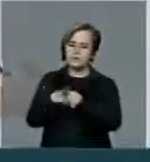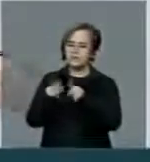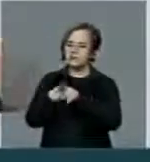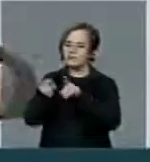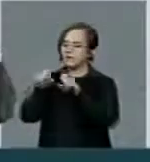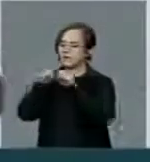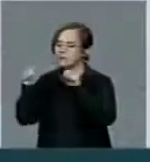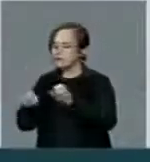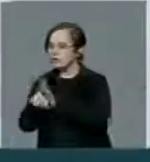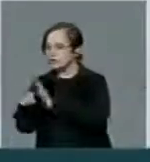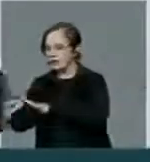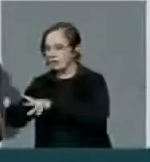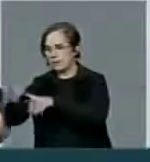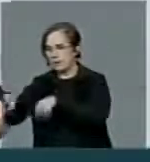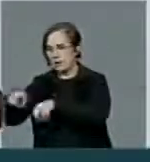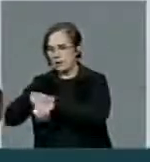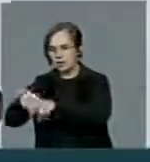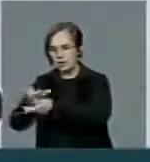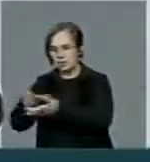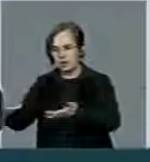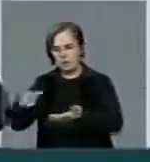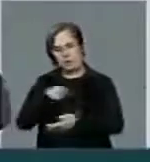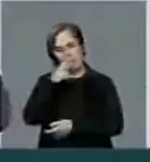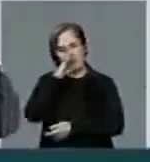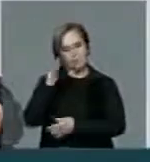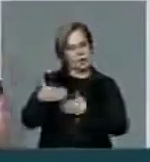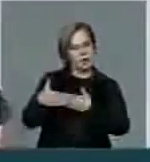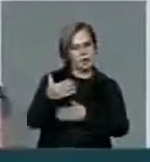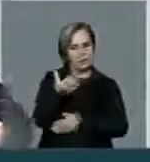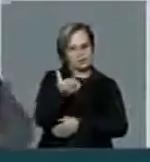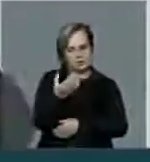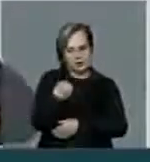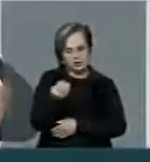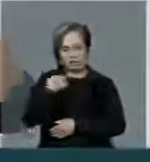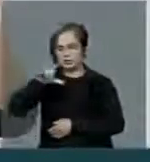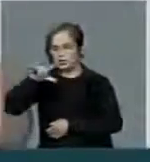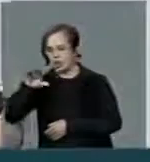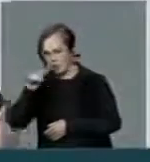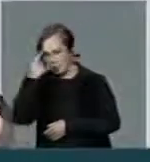Nós achamos que nos próximos 60, 90 dias, tudo estará